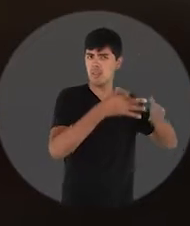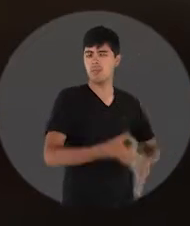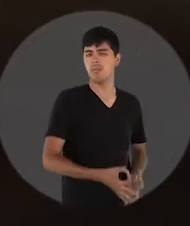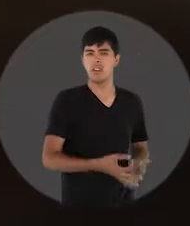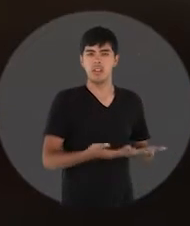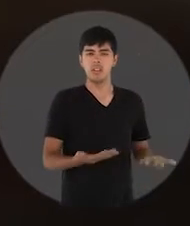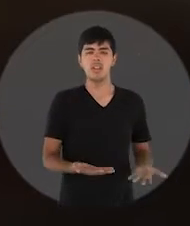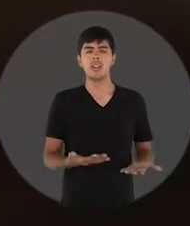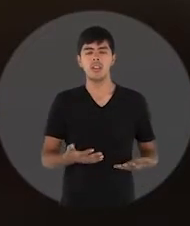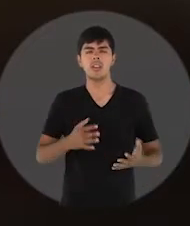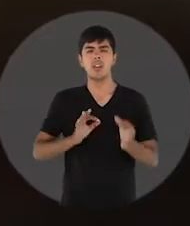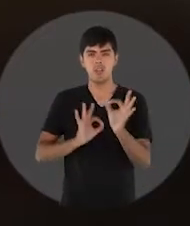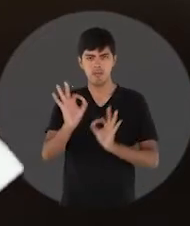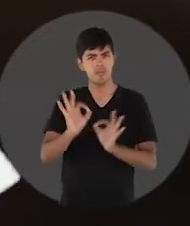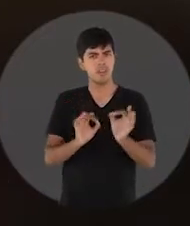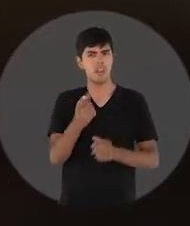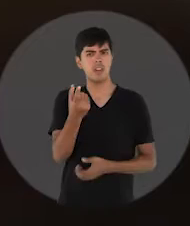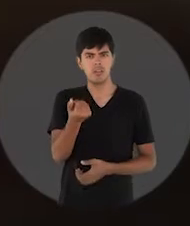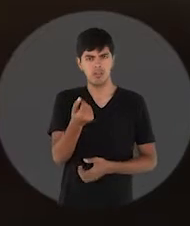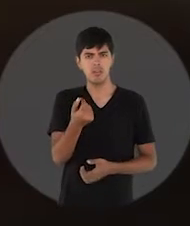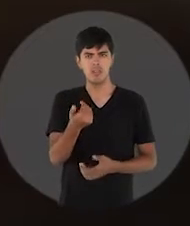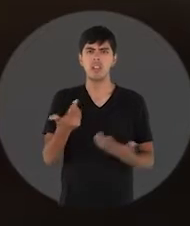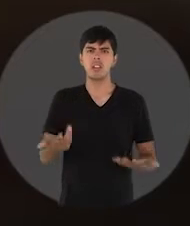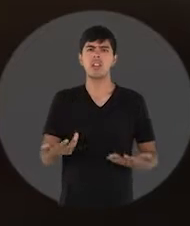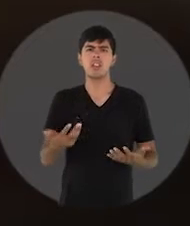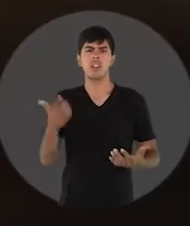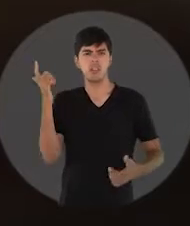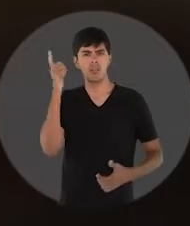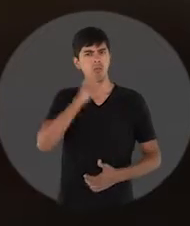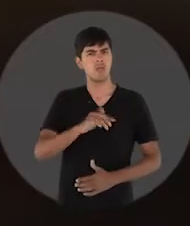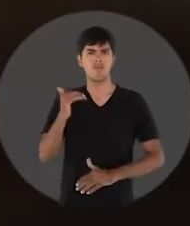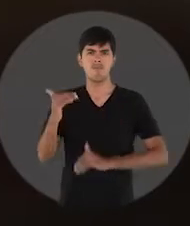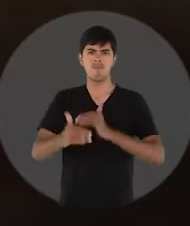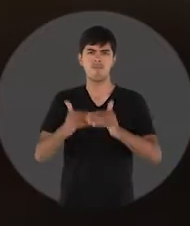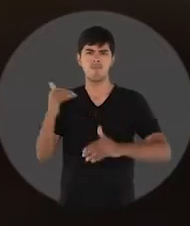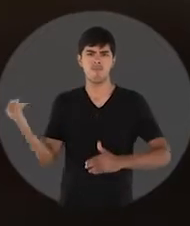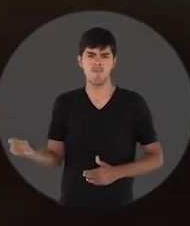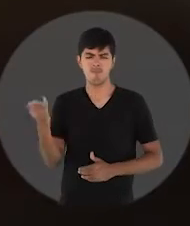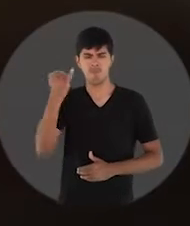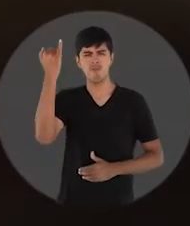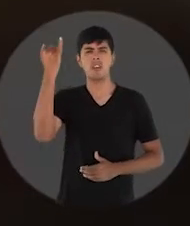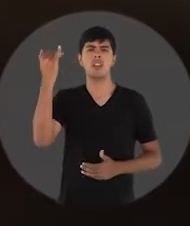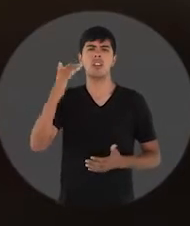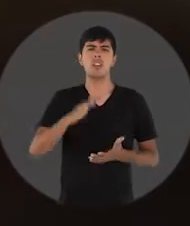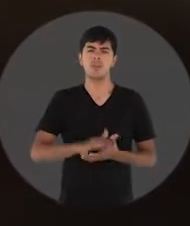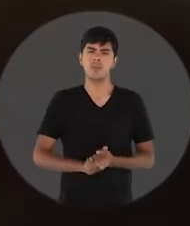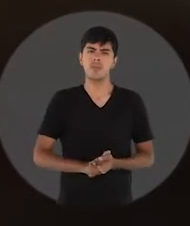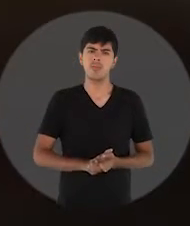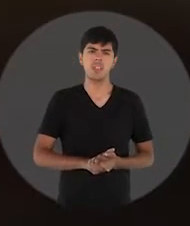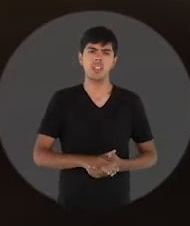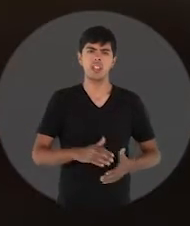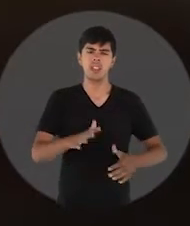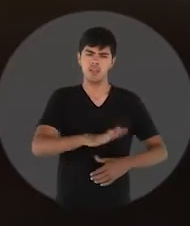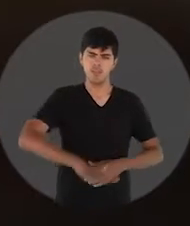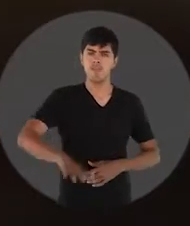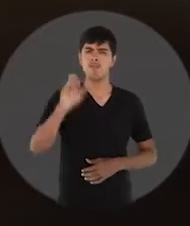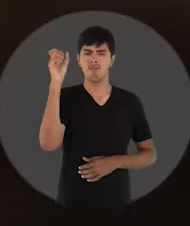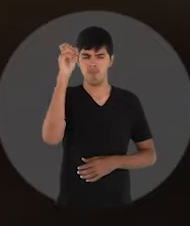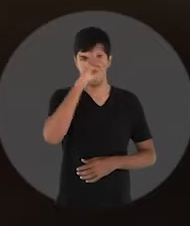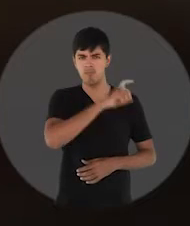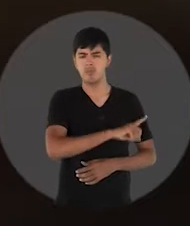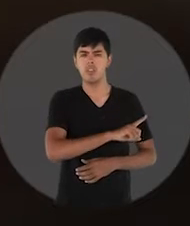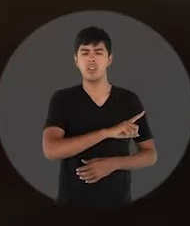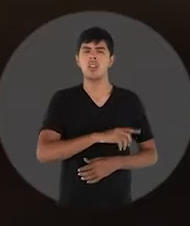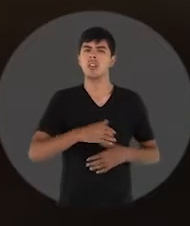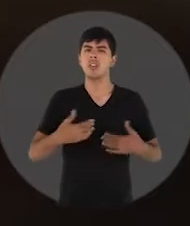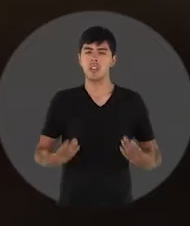e que deu tão certo, reorganizar as finanças e conseguimos dar alguns importantes passos, mesmo na